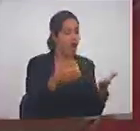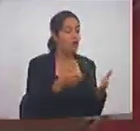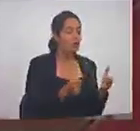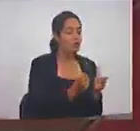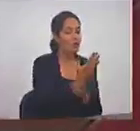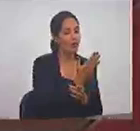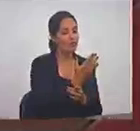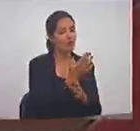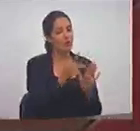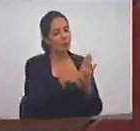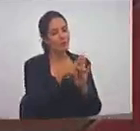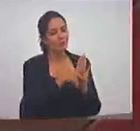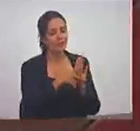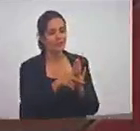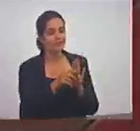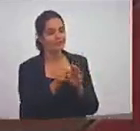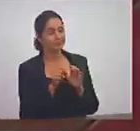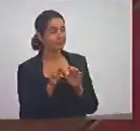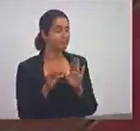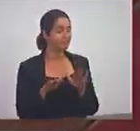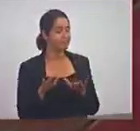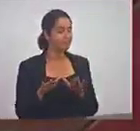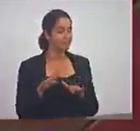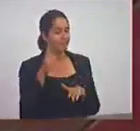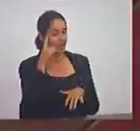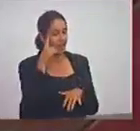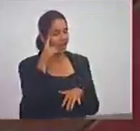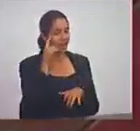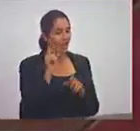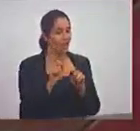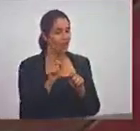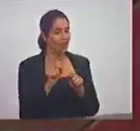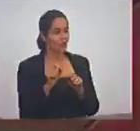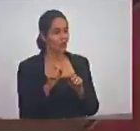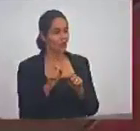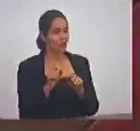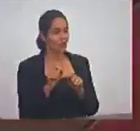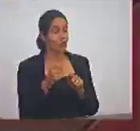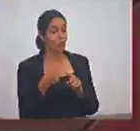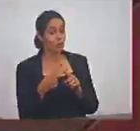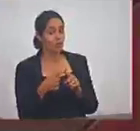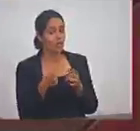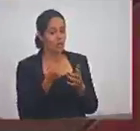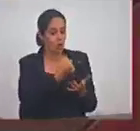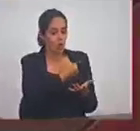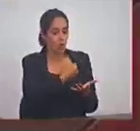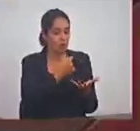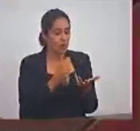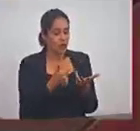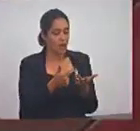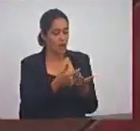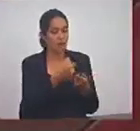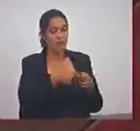ser pré-aprovado. Então, digamos que agora consegue-se matematicamente a uma possível aprovação de um